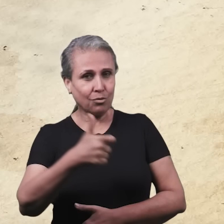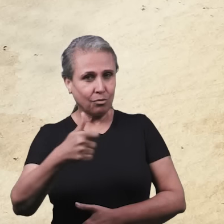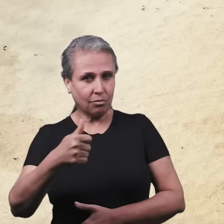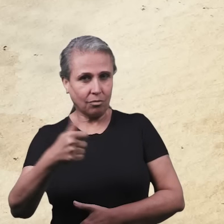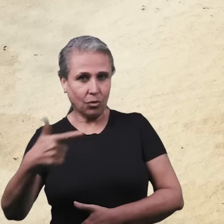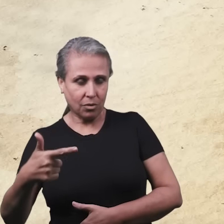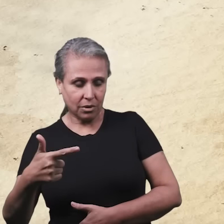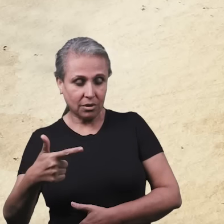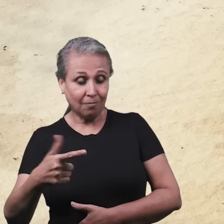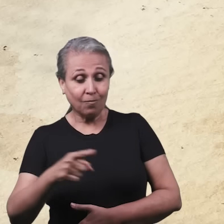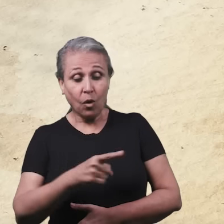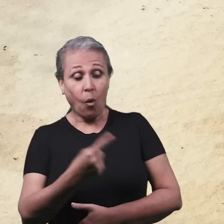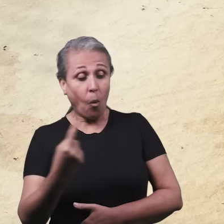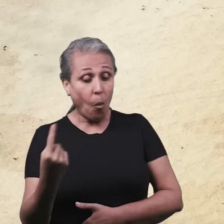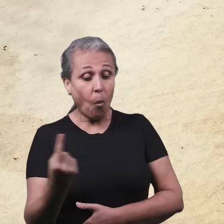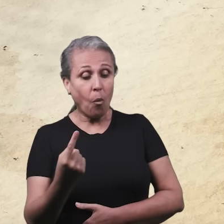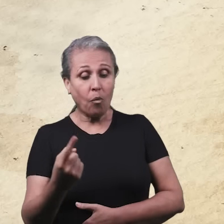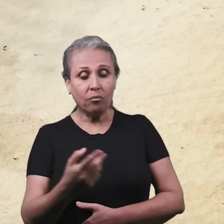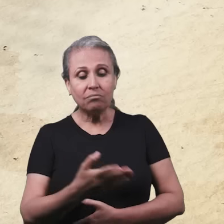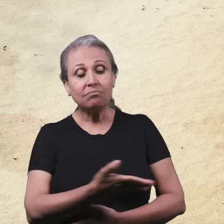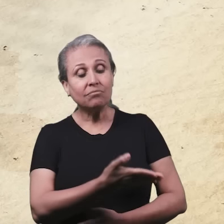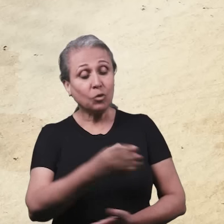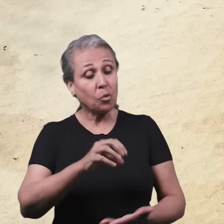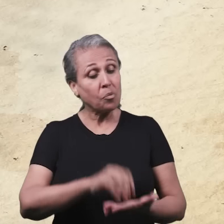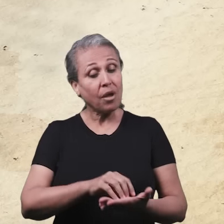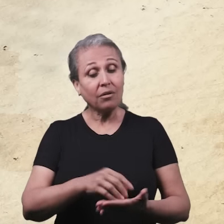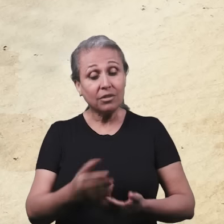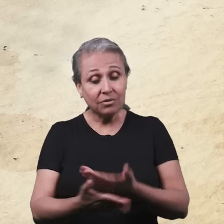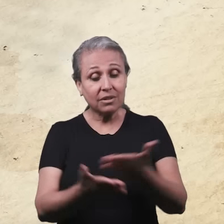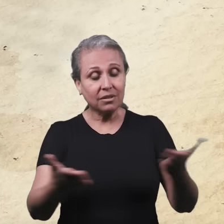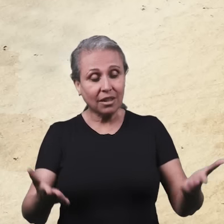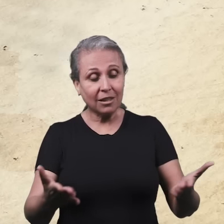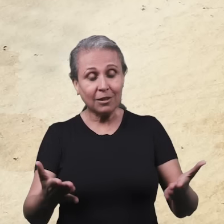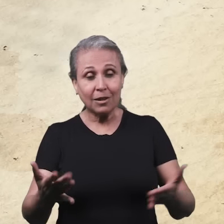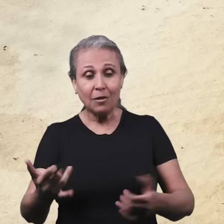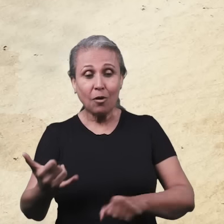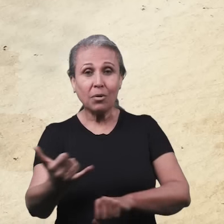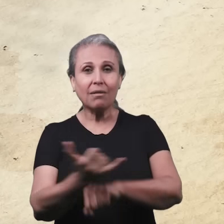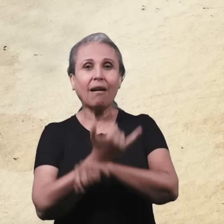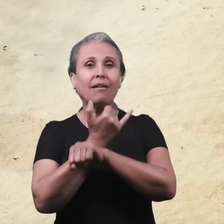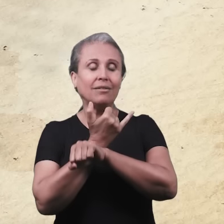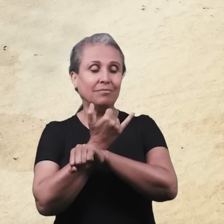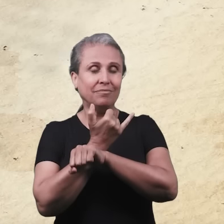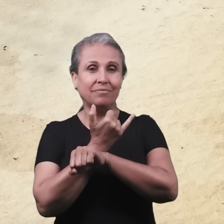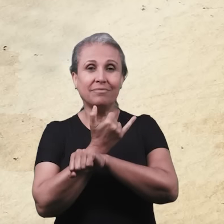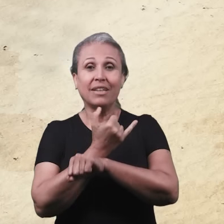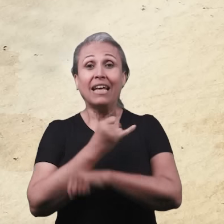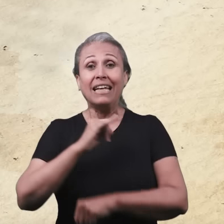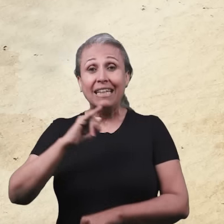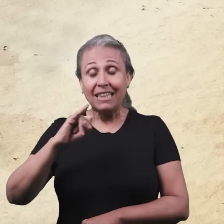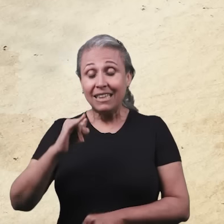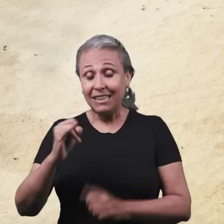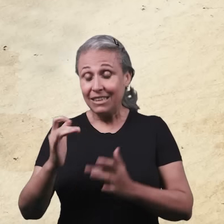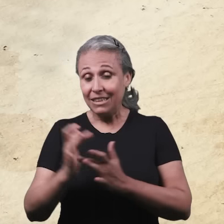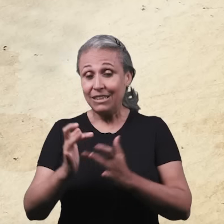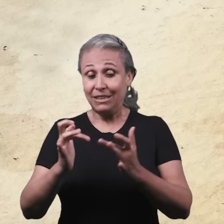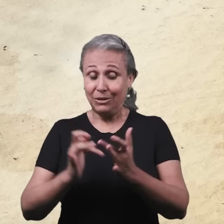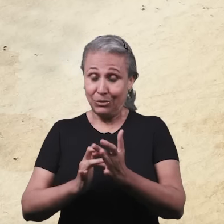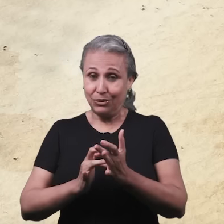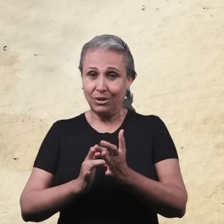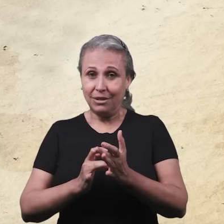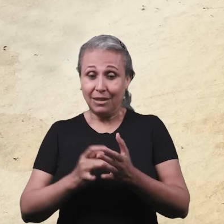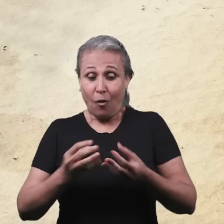bocado molhado. Então nós vemos que Jesus ali ofereceu a Judas o último gesto de